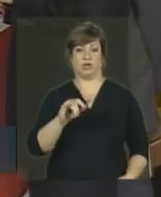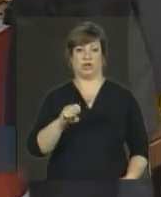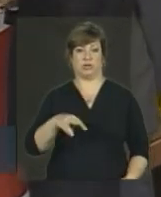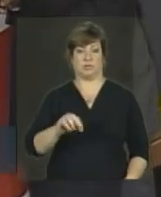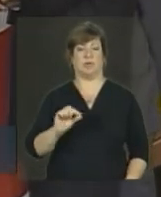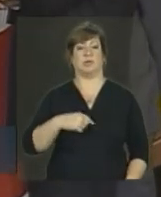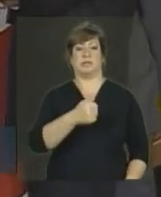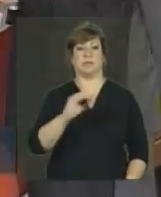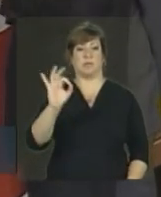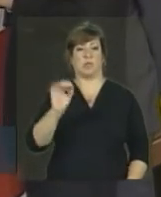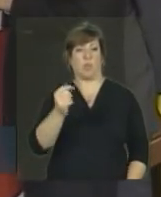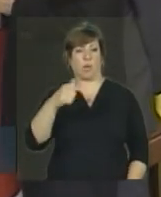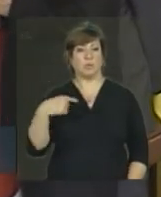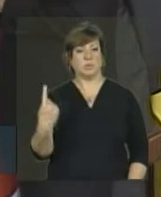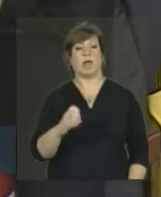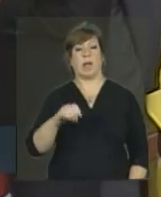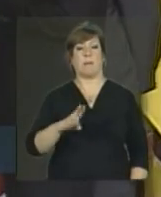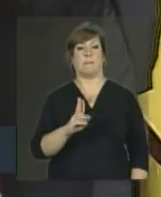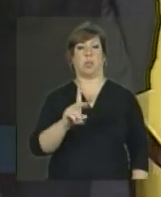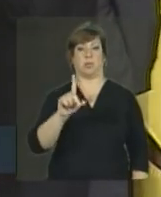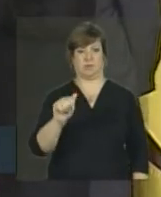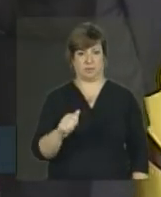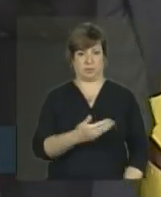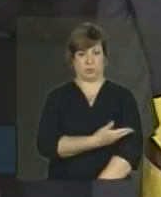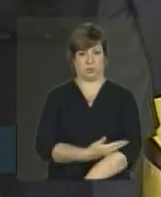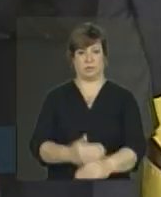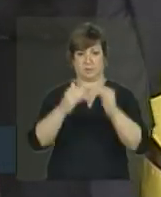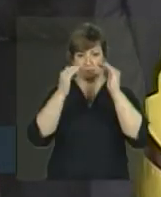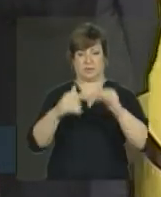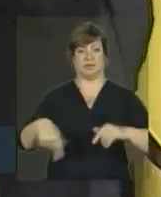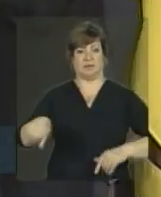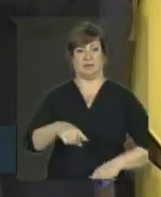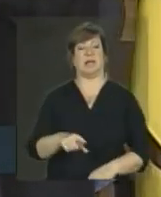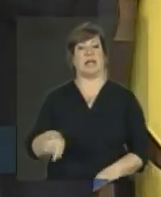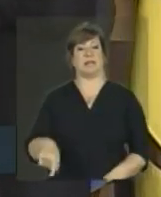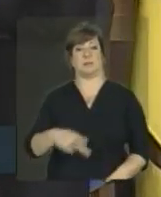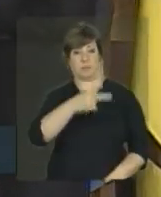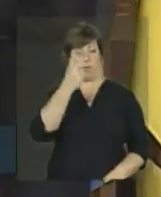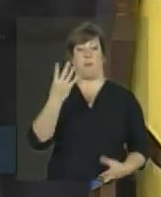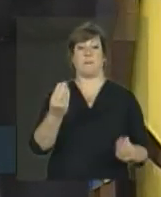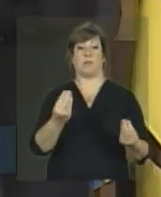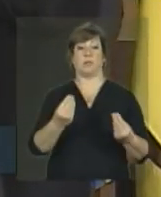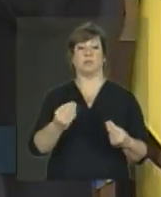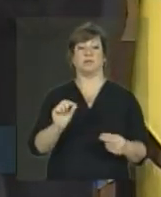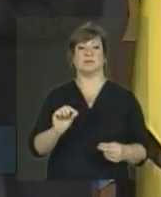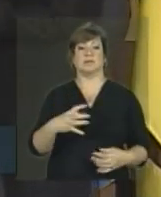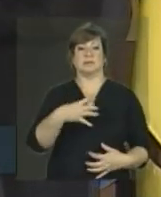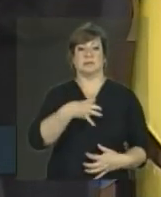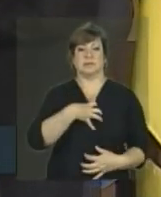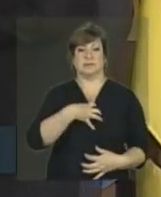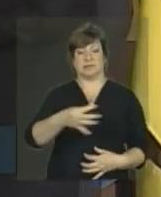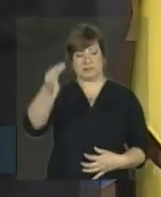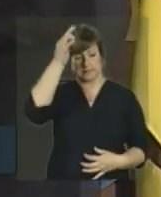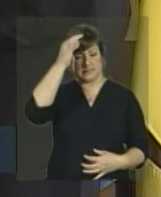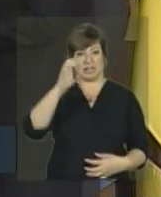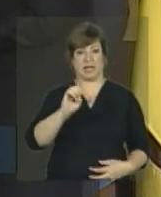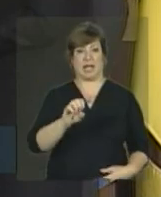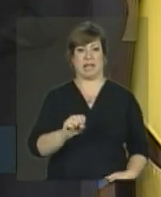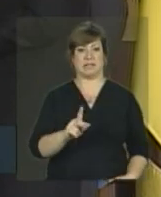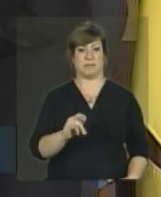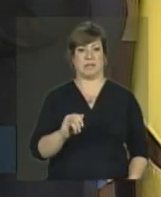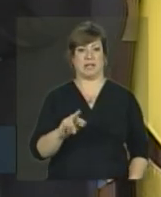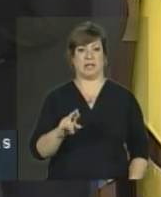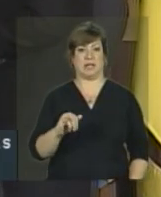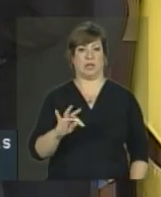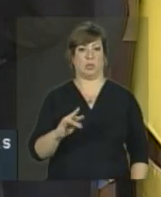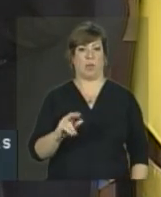quase 100% da população. Esse povo é muito espiritualizado e acredita em suas